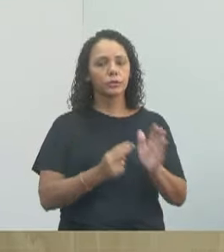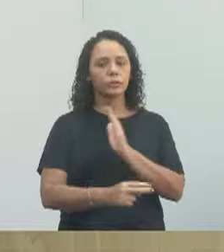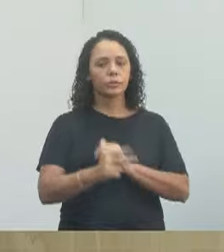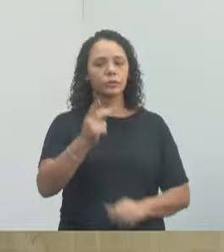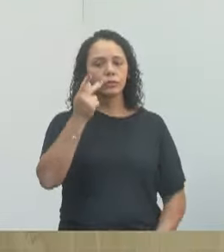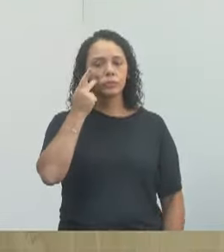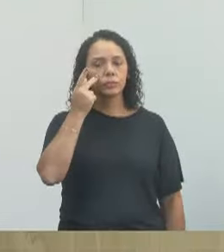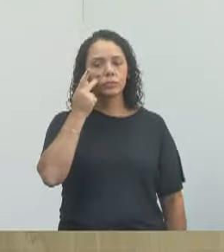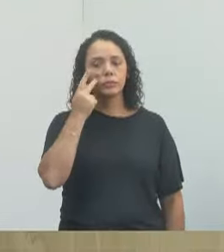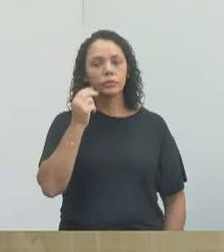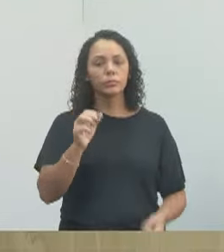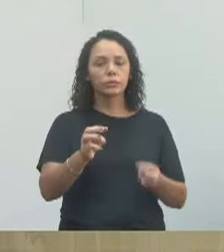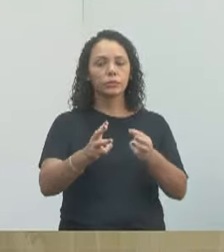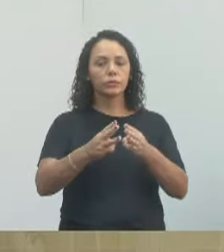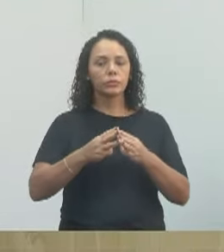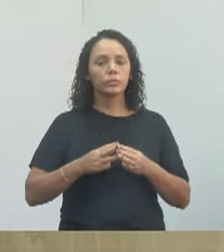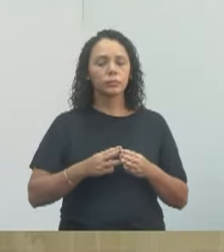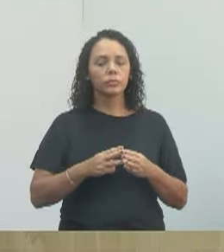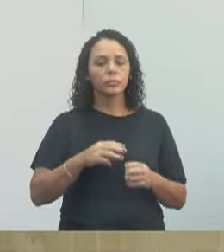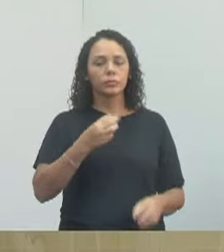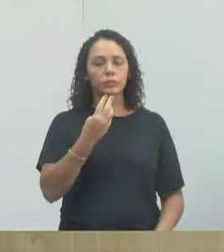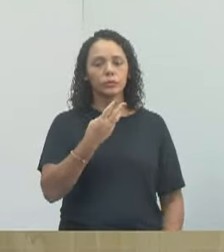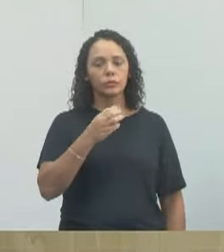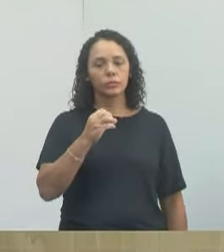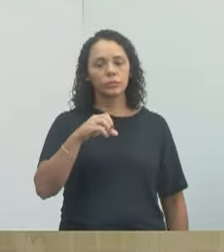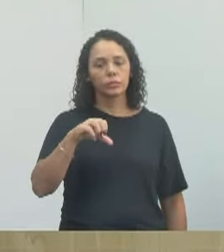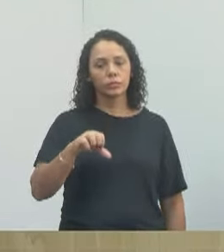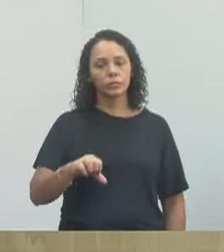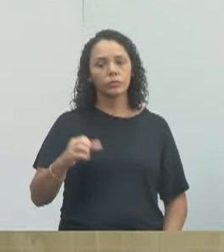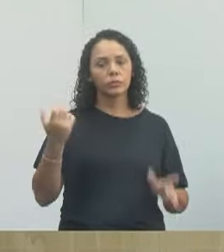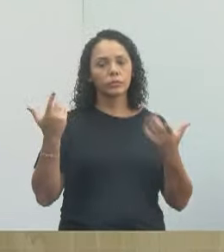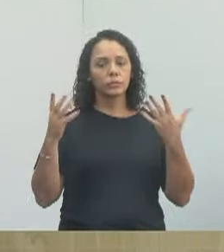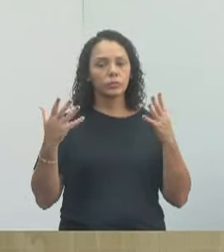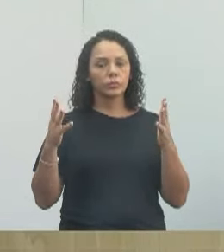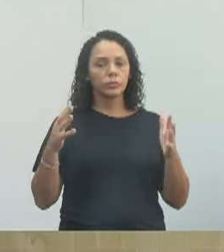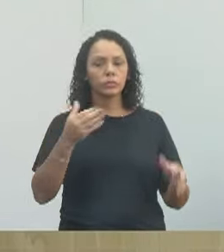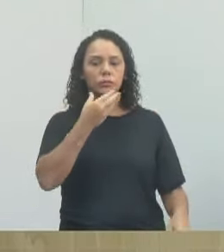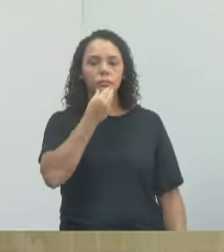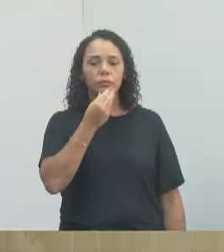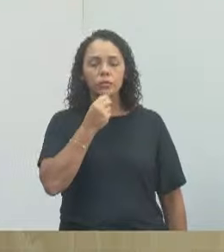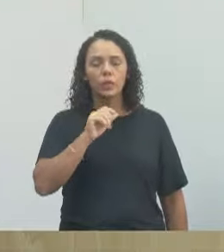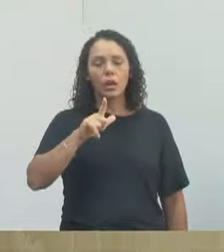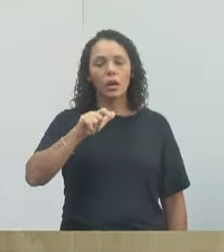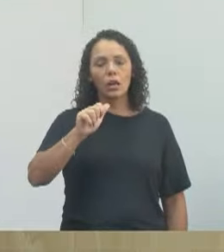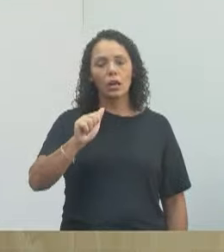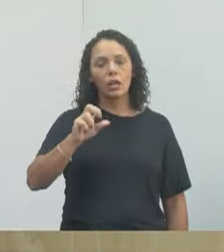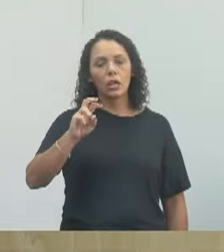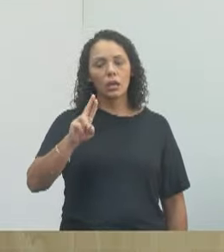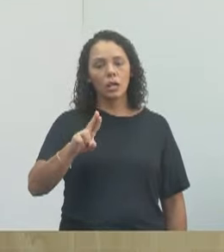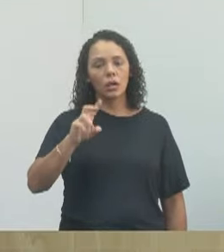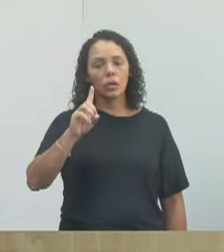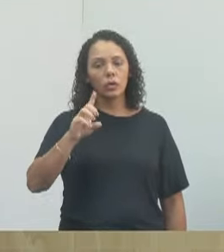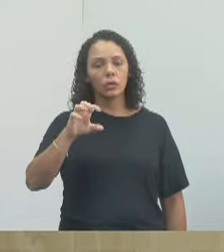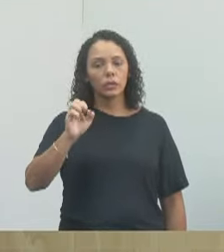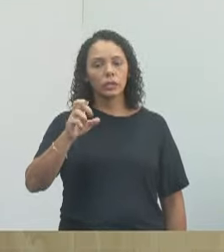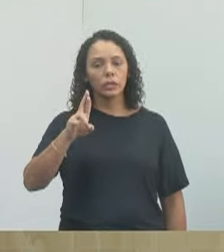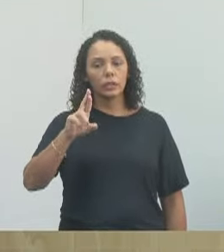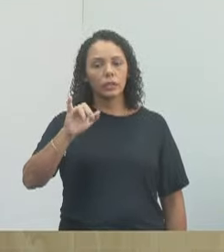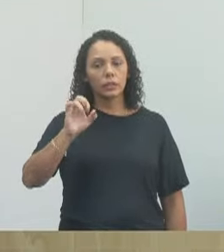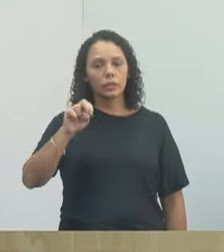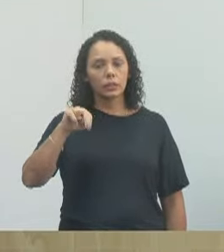condutores Moção 309 Moção conat latório ao Senhor laudino Pereira pela comemoração do seu